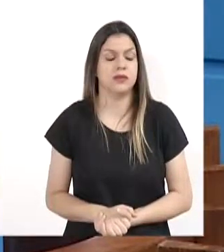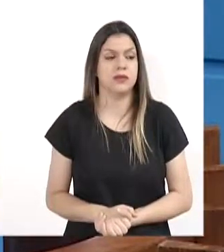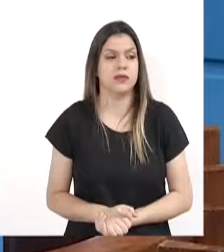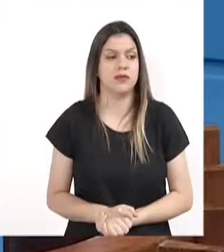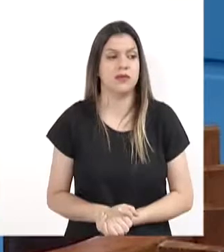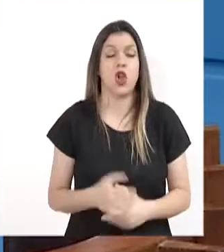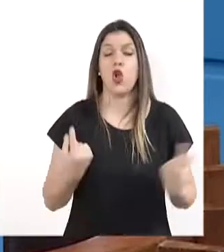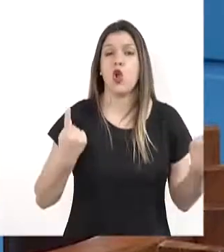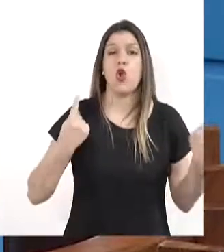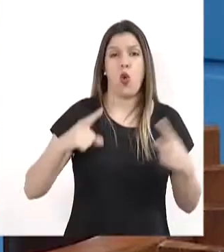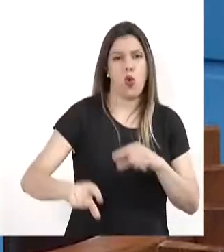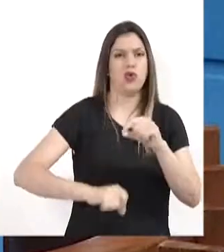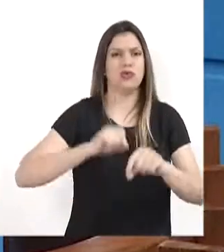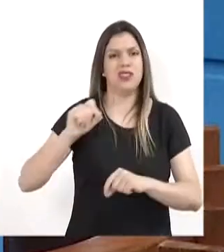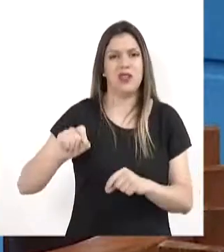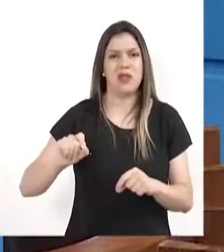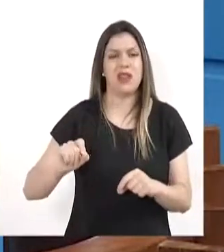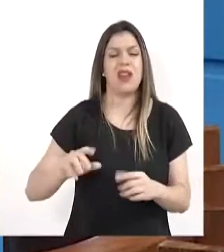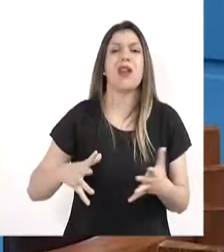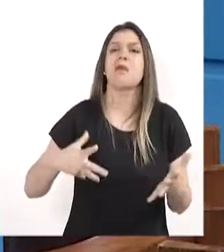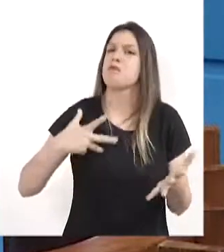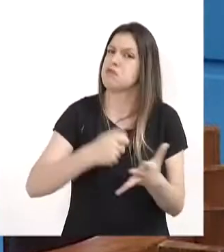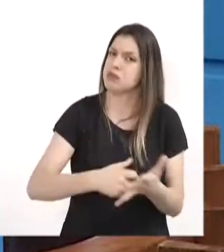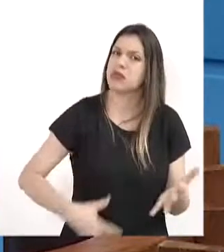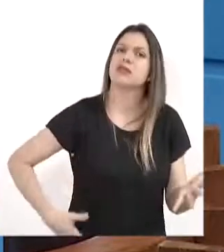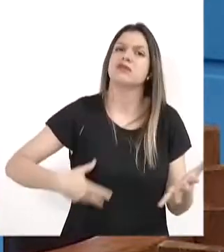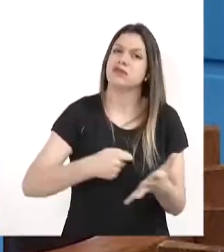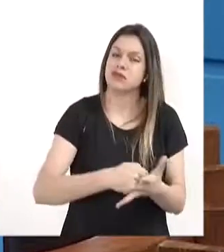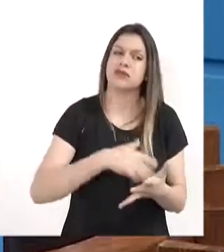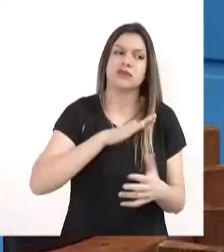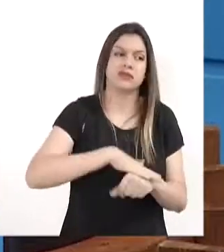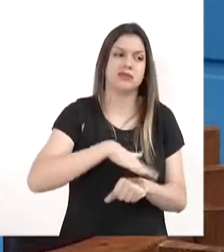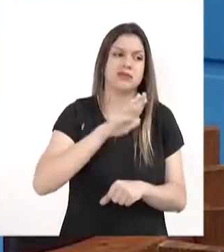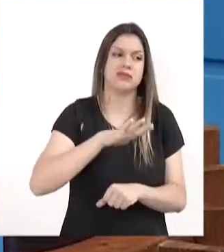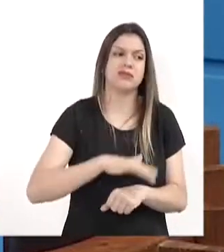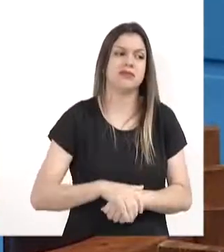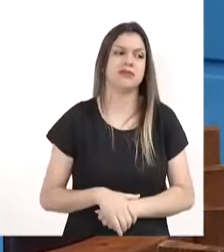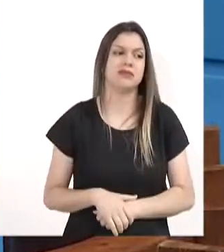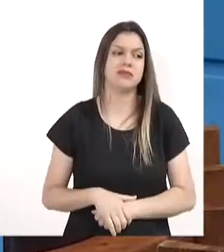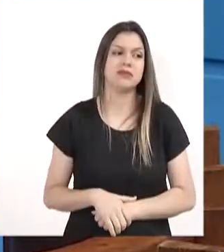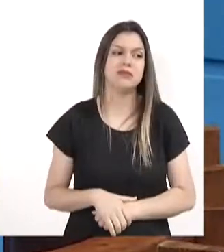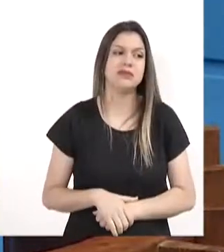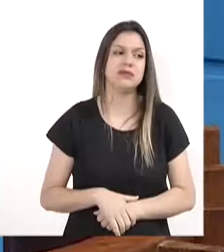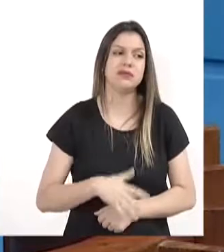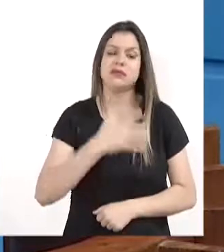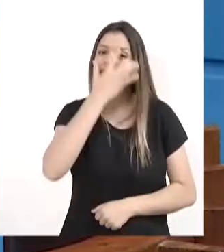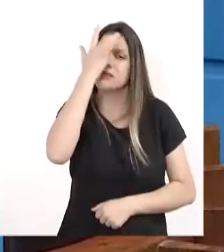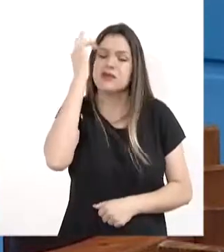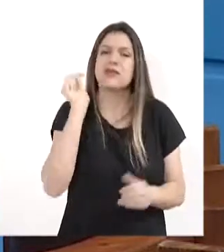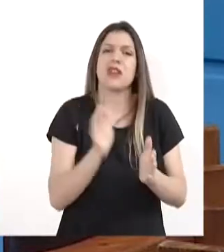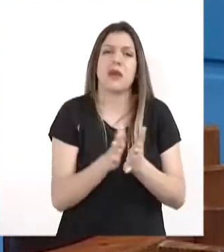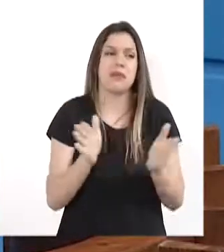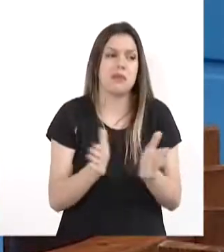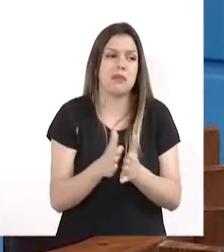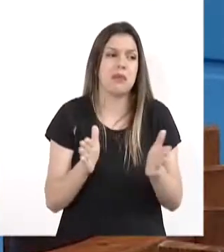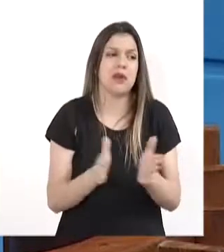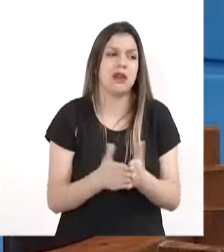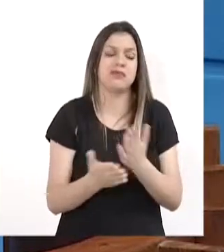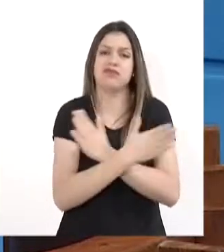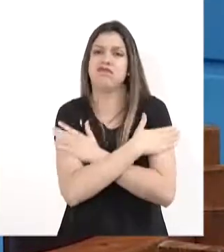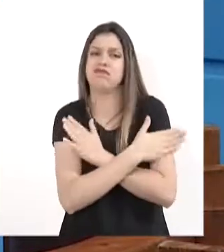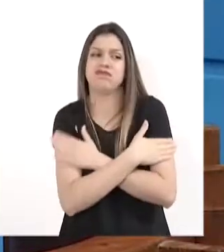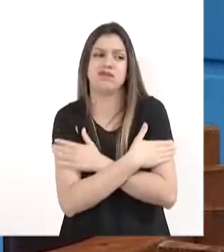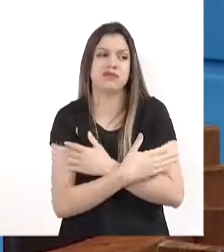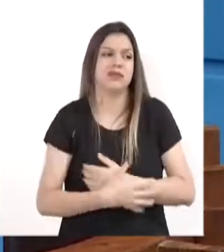práticas abusivas em face do consumidor desamparado, vulnerável, em condição